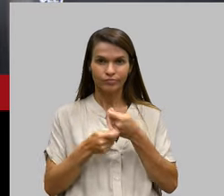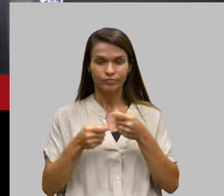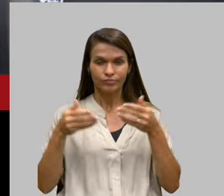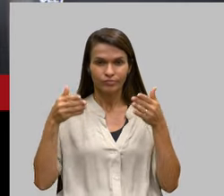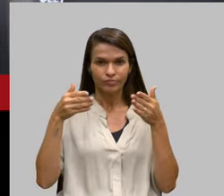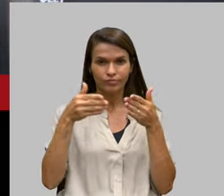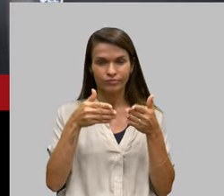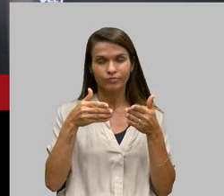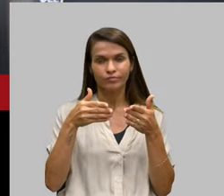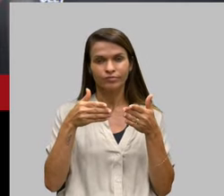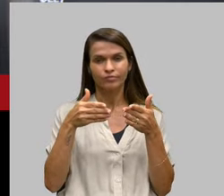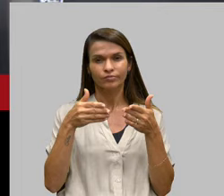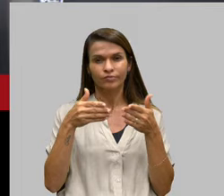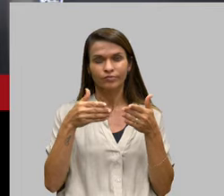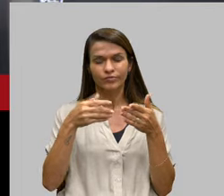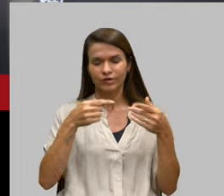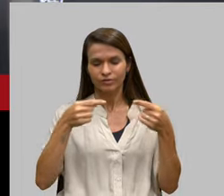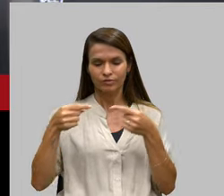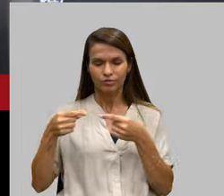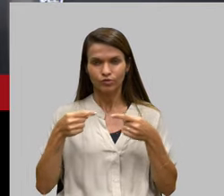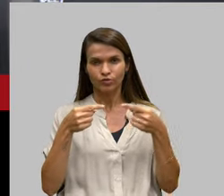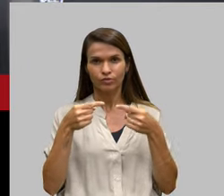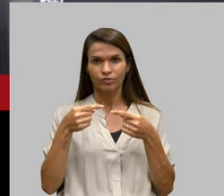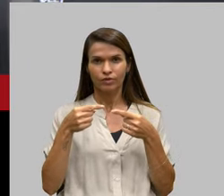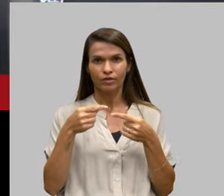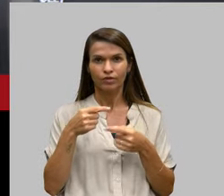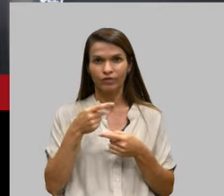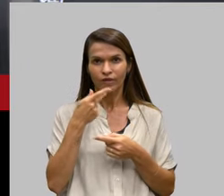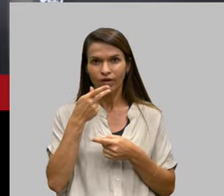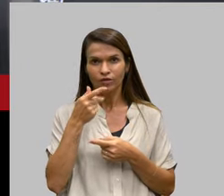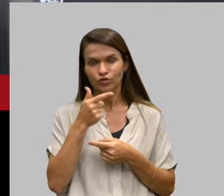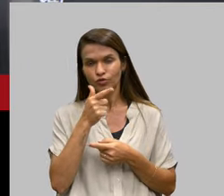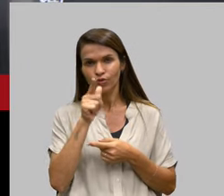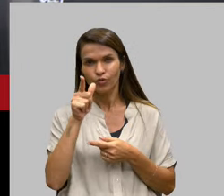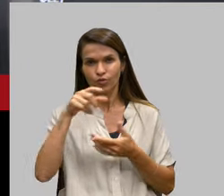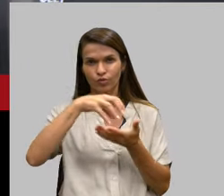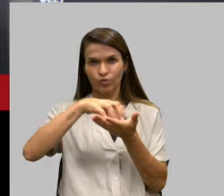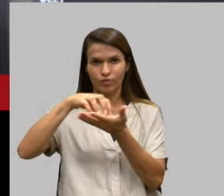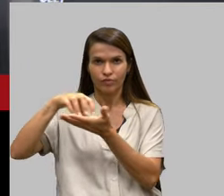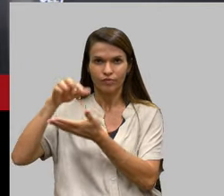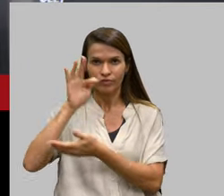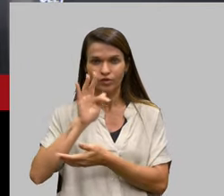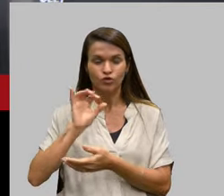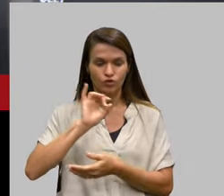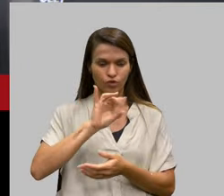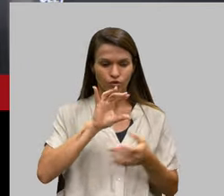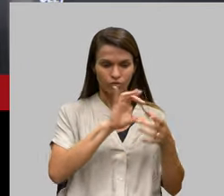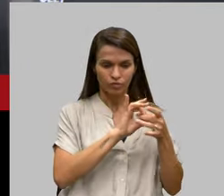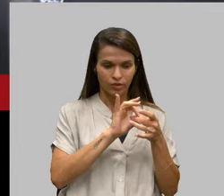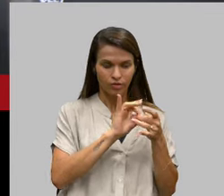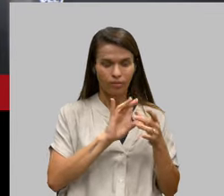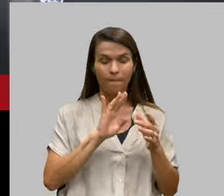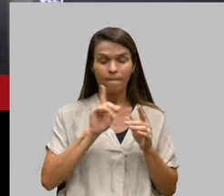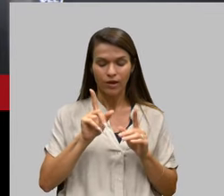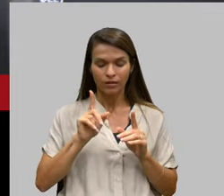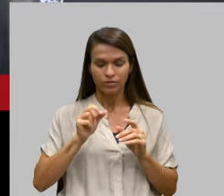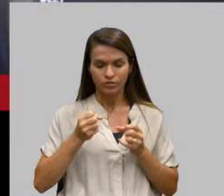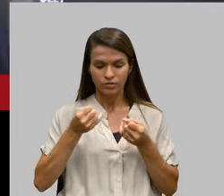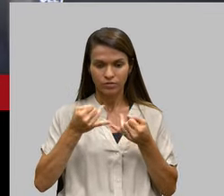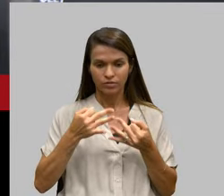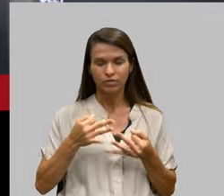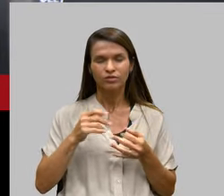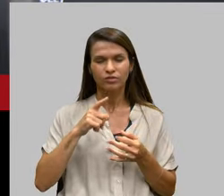jogando em geral nessas discussões E aí eu tô falando dos demais entes federativos também não só da união de dizer que há um